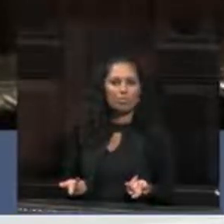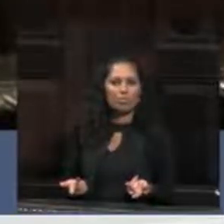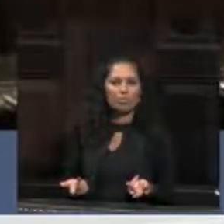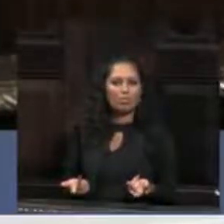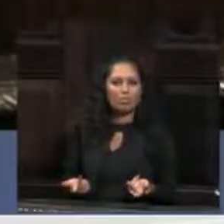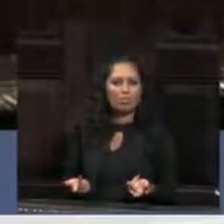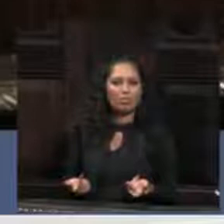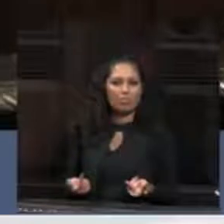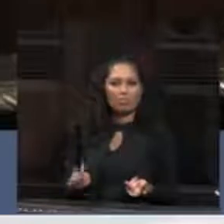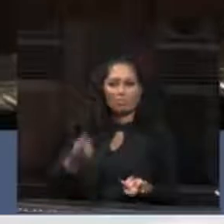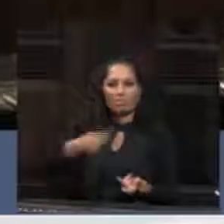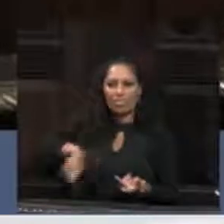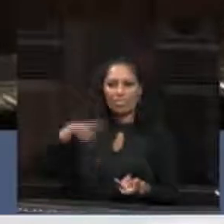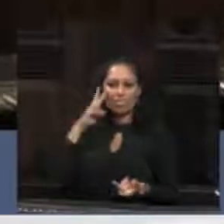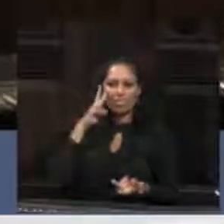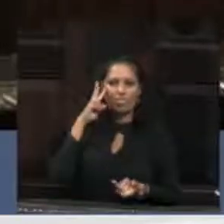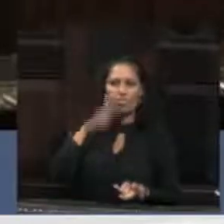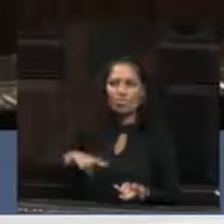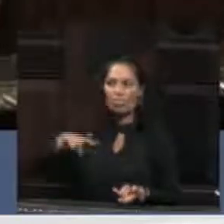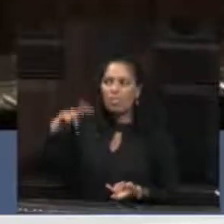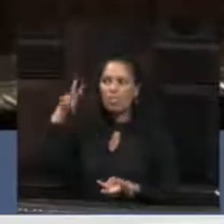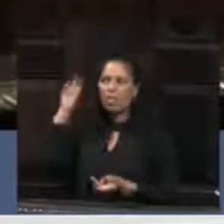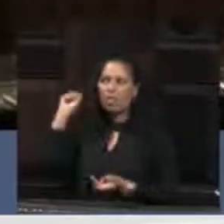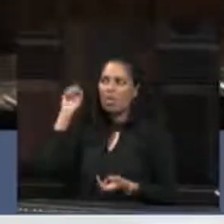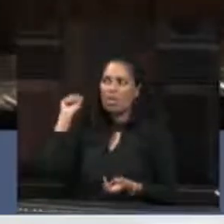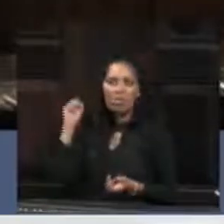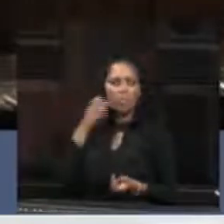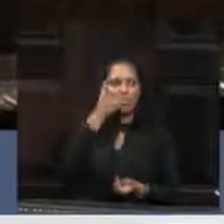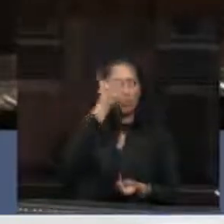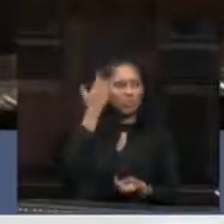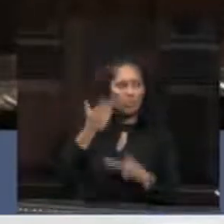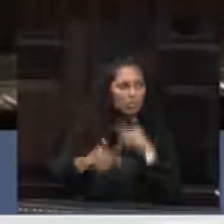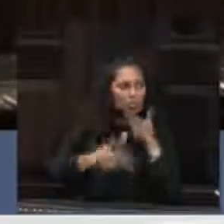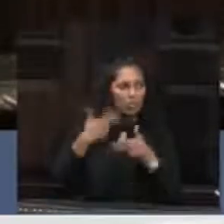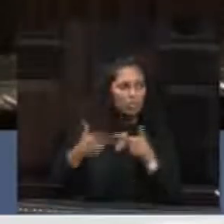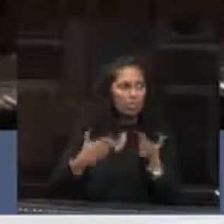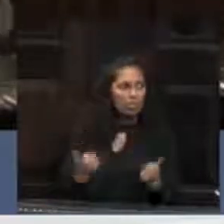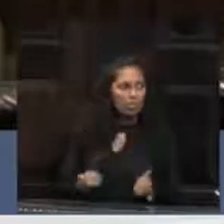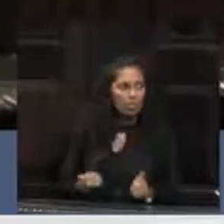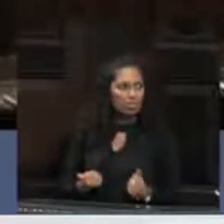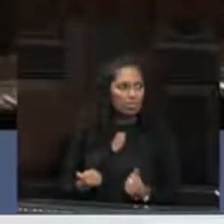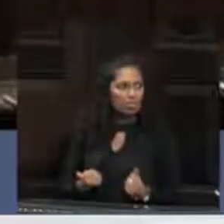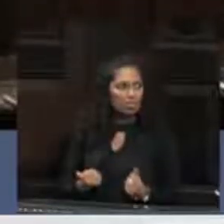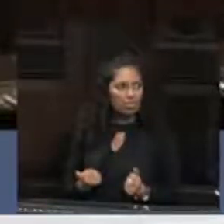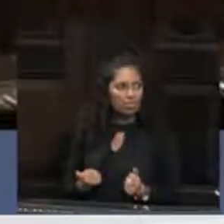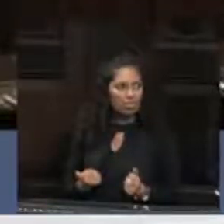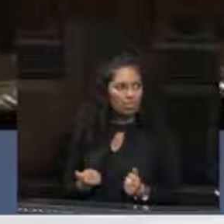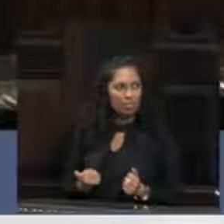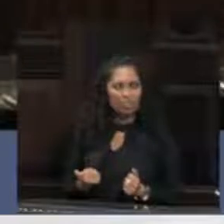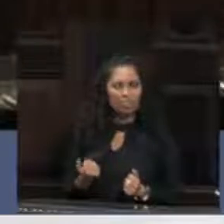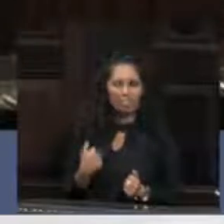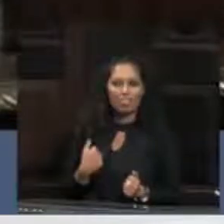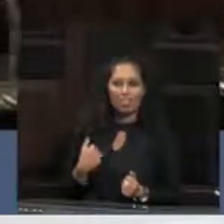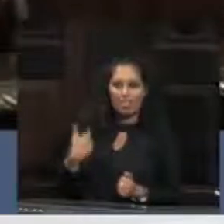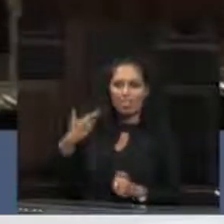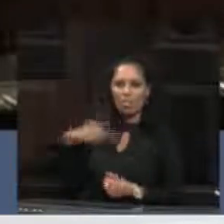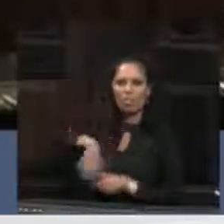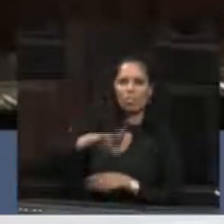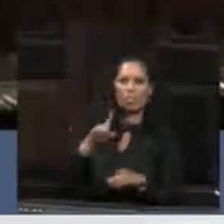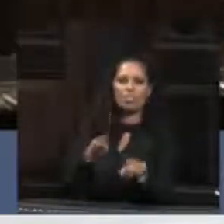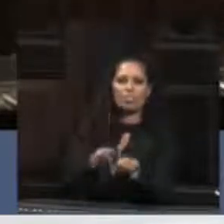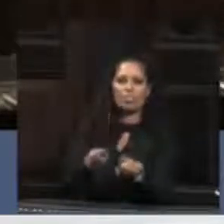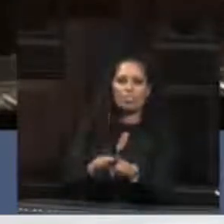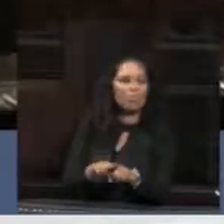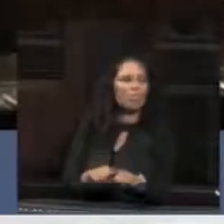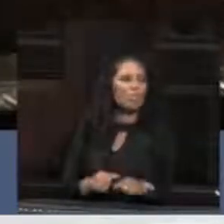A gente vê, a gente ouve. Deputado Kinoplock, eu vou ao Mundial, eu quero te encontrar lá.